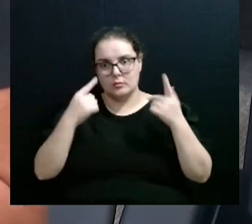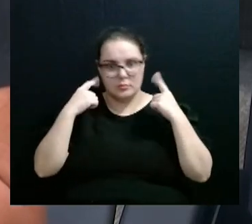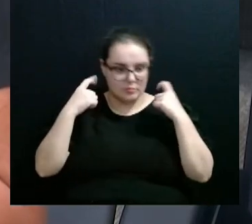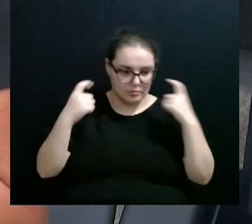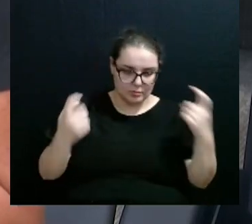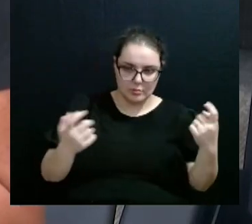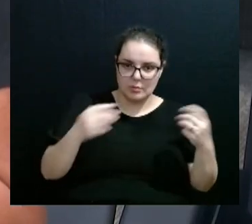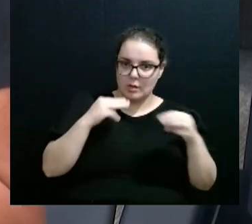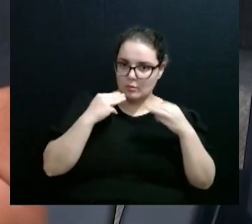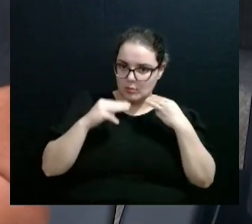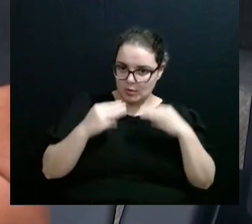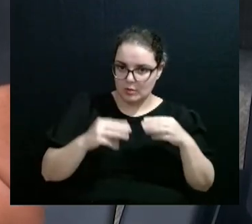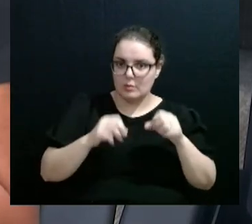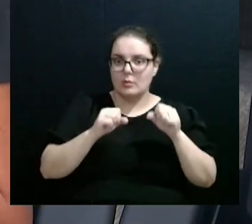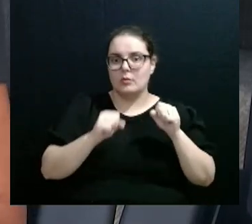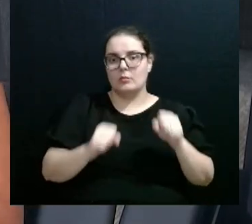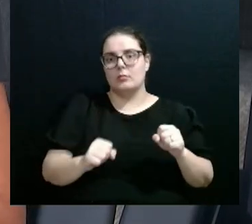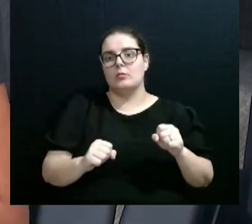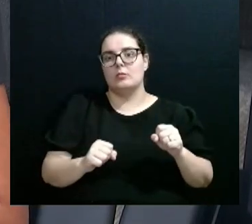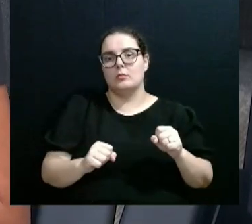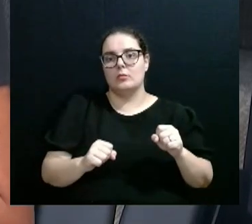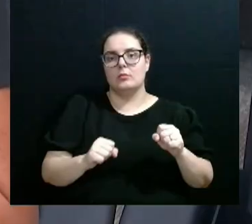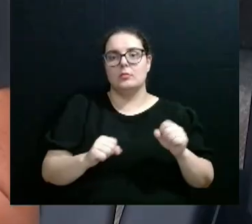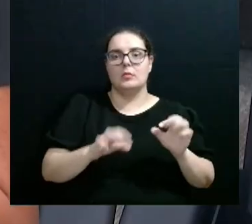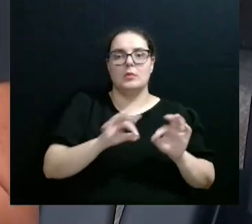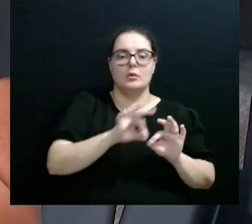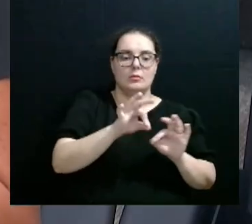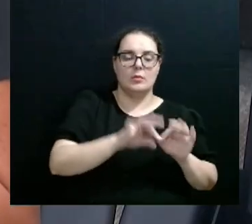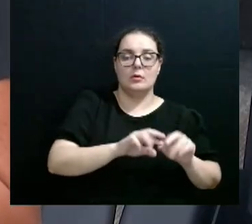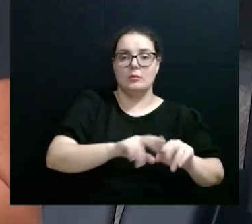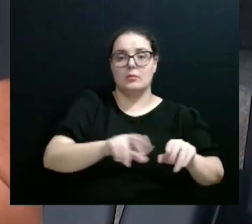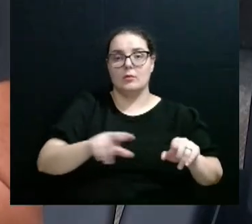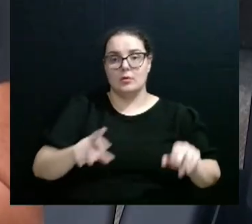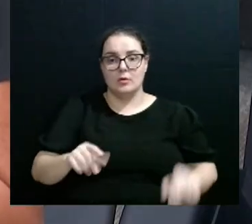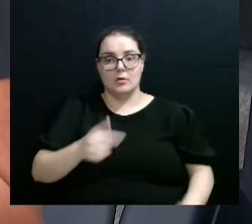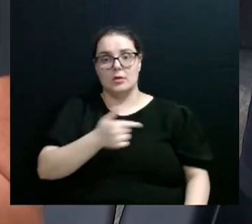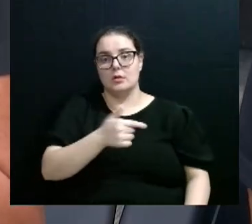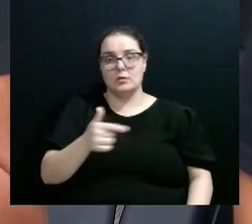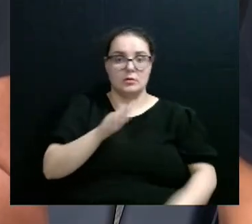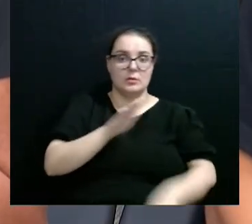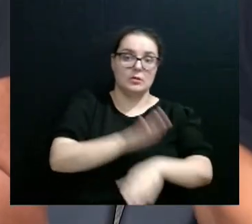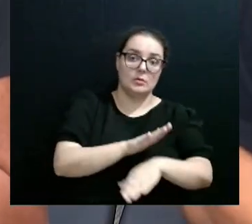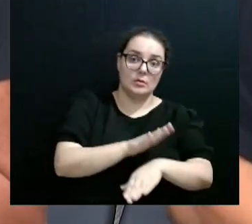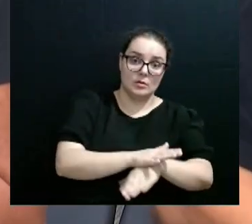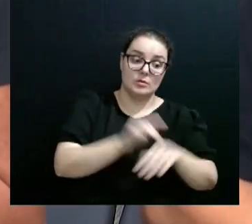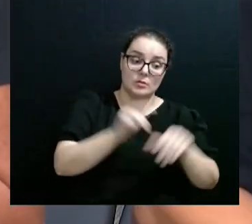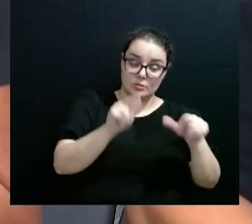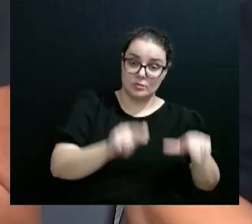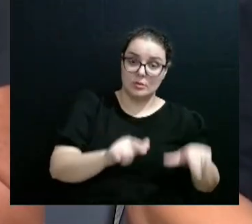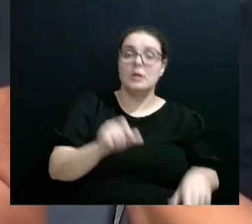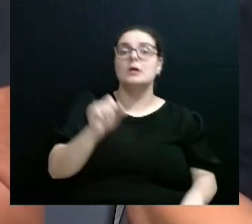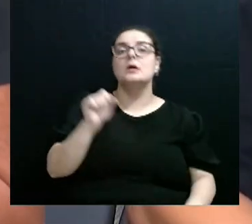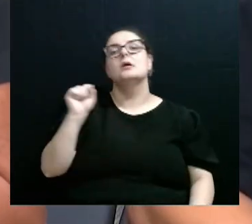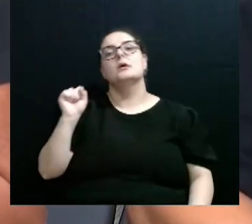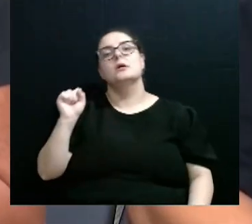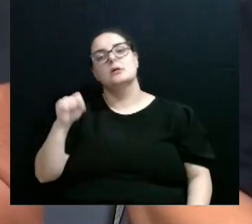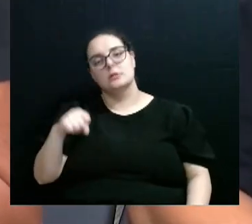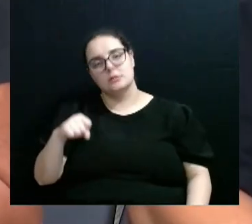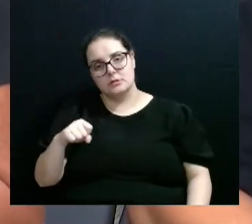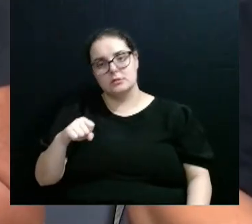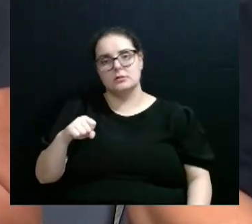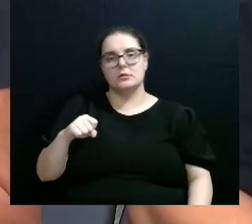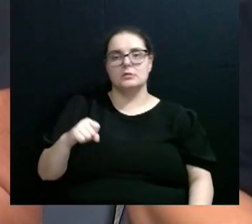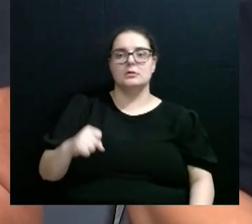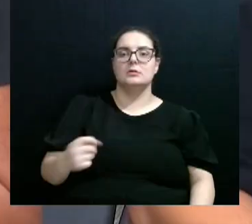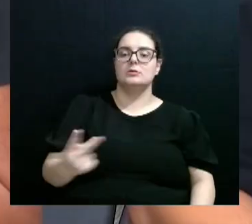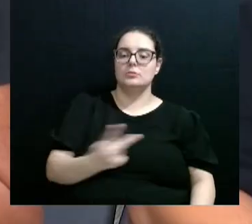ele poder fazer um set de medições sem a contribuição do estabelecimento. Aí, sim, da subtração das duas situações,